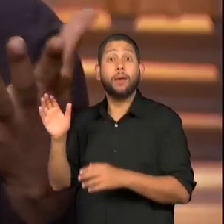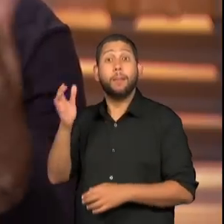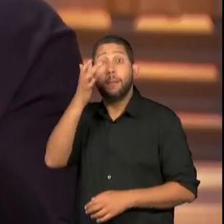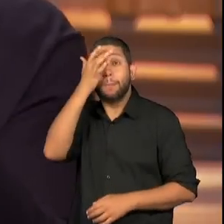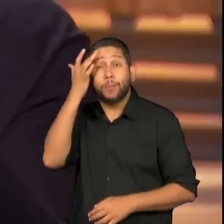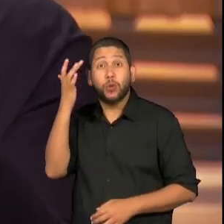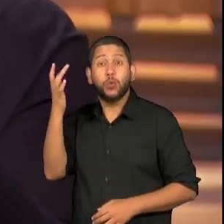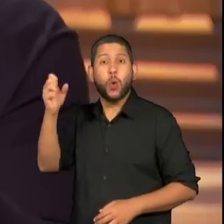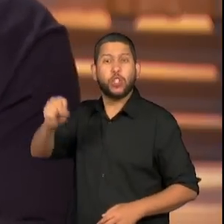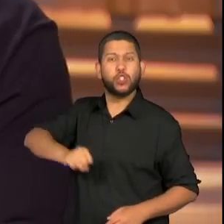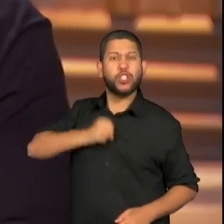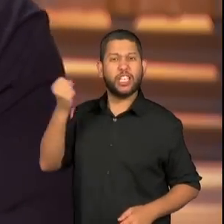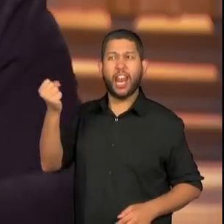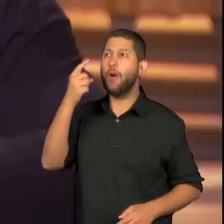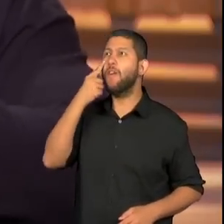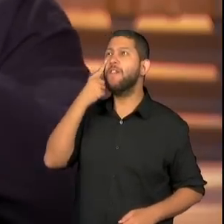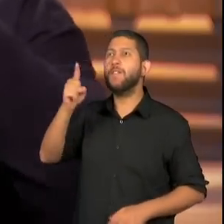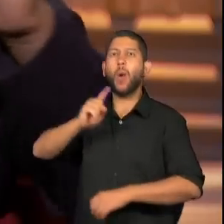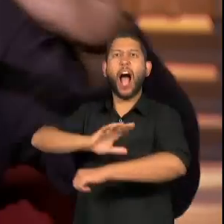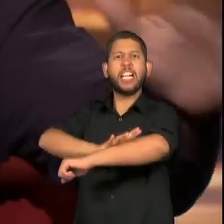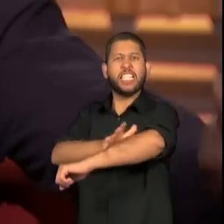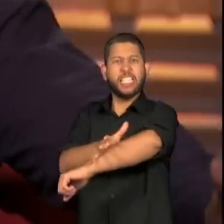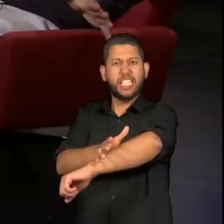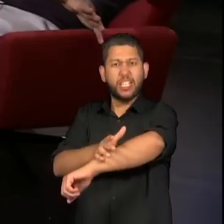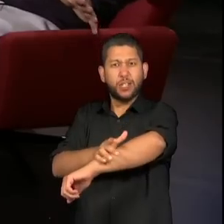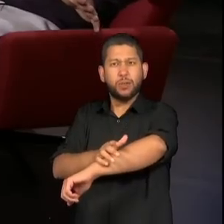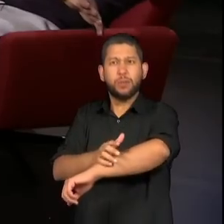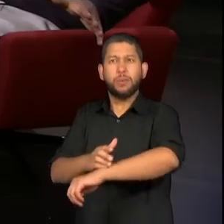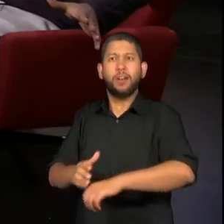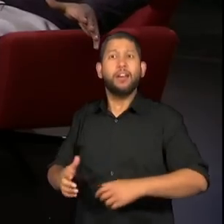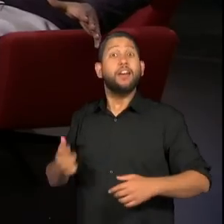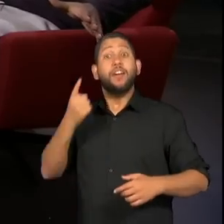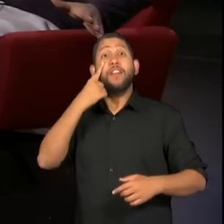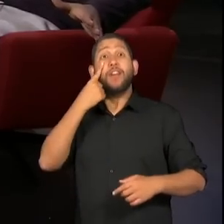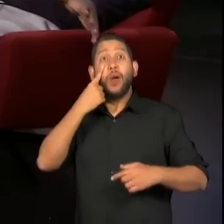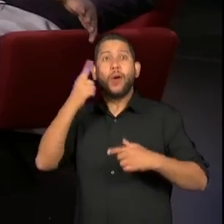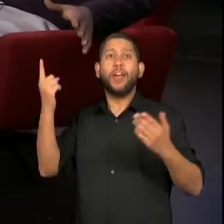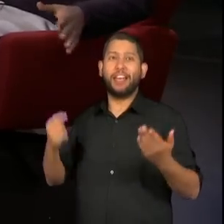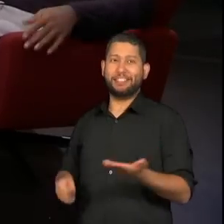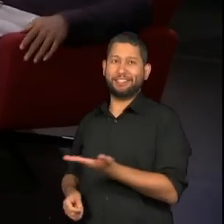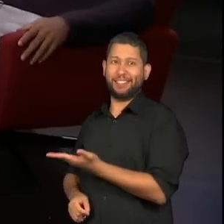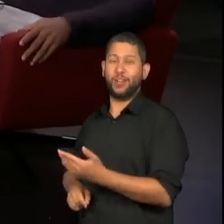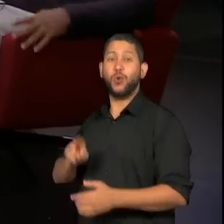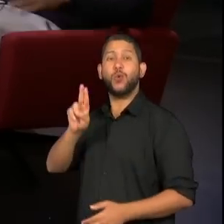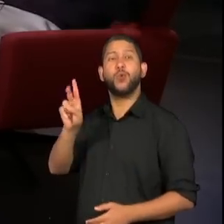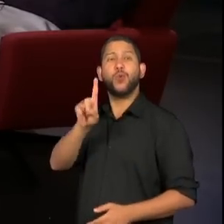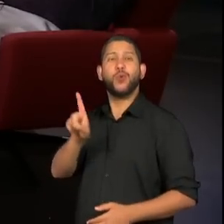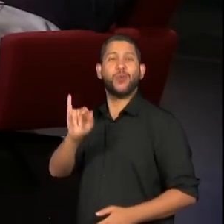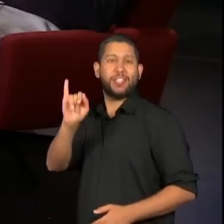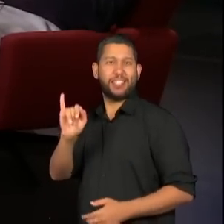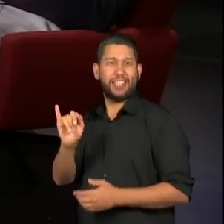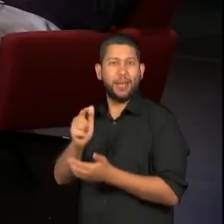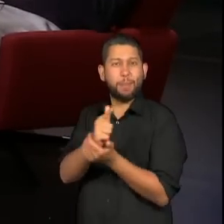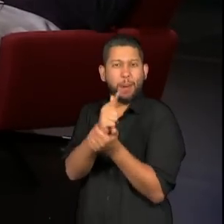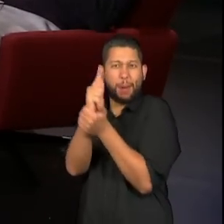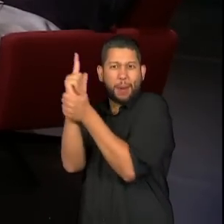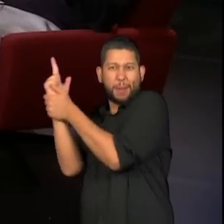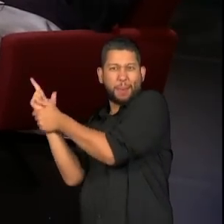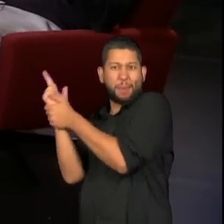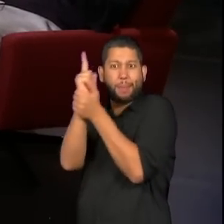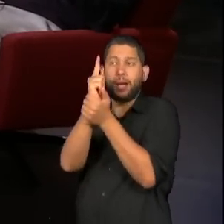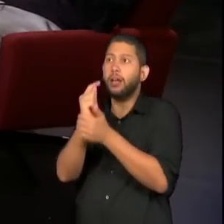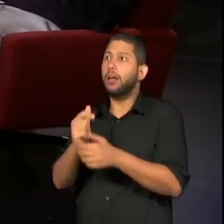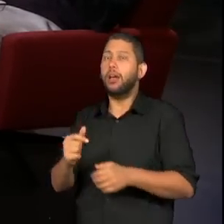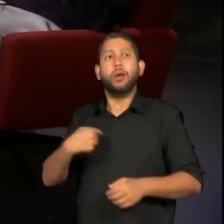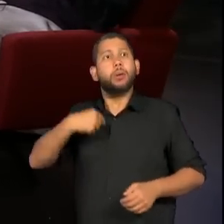alguém indignado com uma cena de racismo deu uma rajada de Uzi dentro do cinema. Dentro da sala. E a gente falou, não, cara, a gente tem que fazer alguma coisa